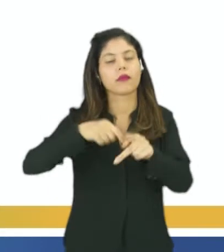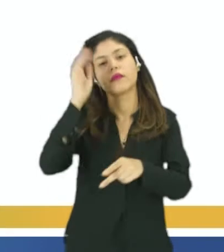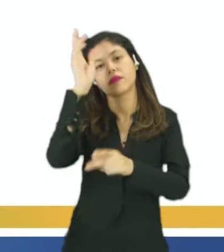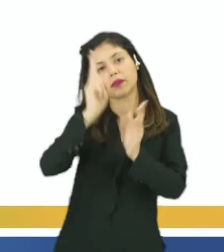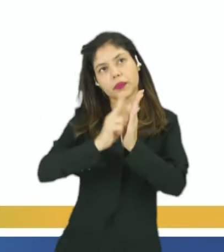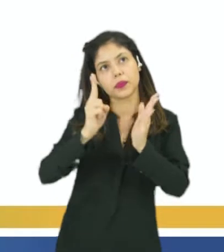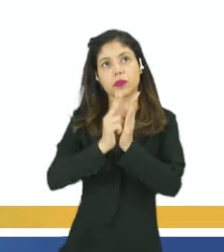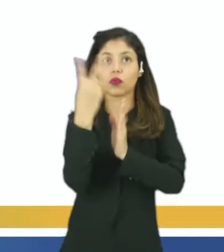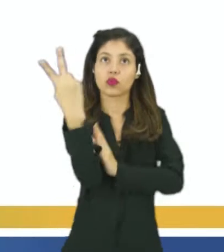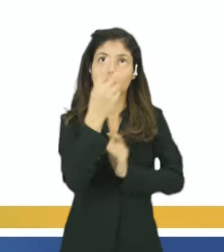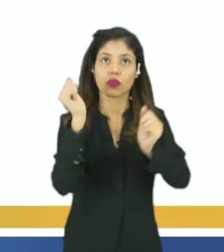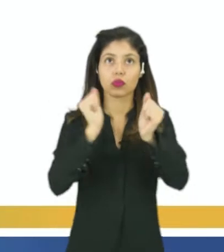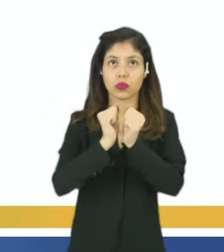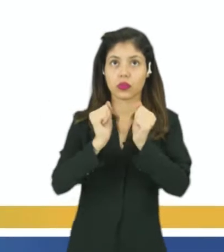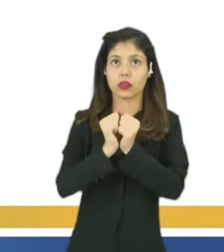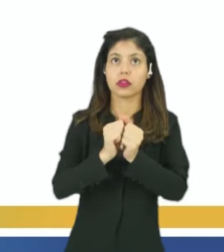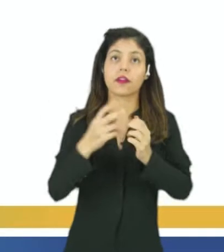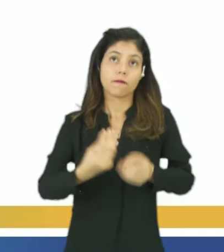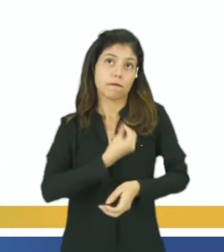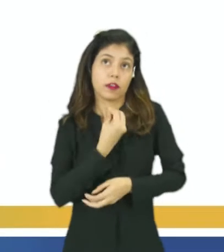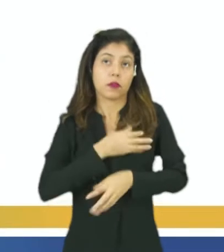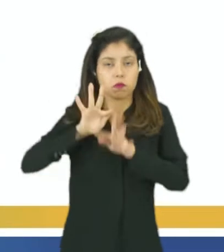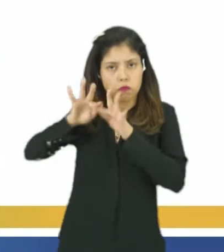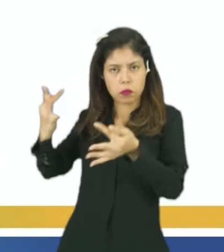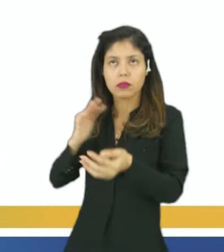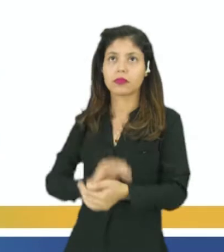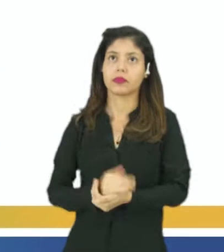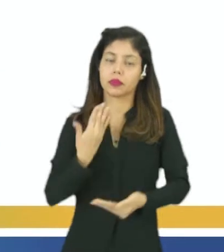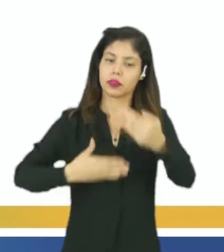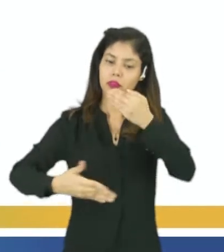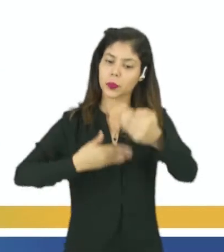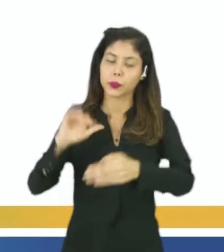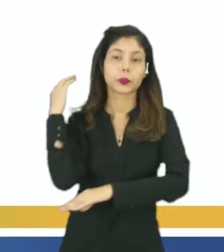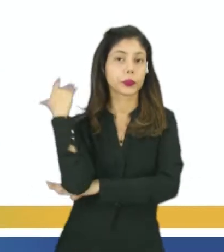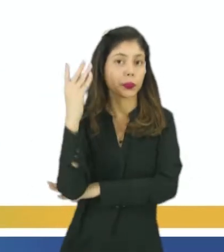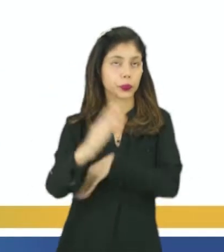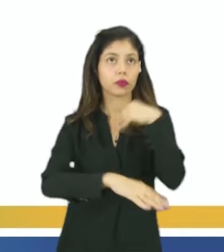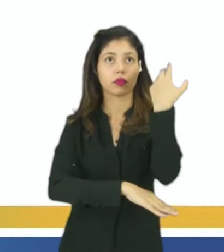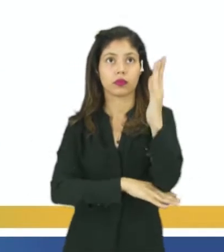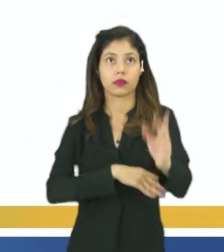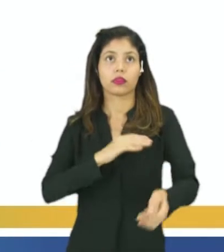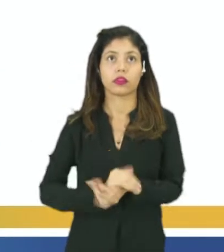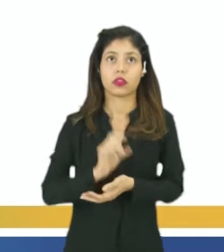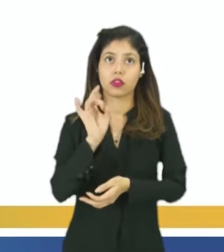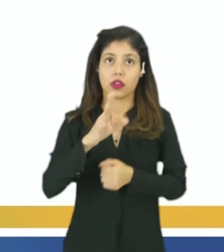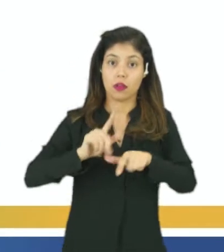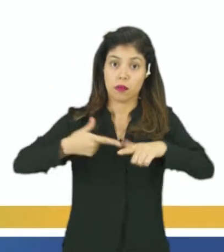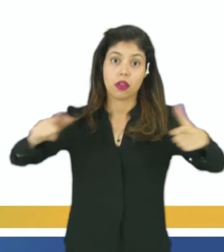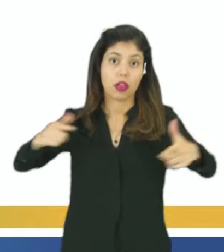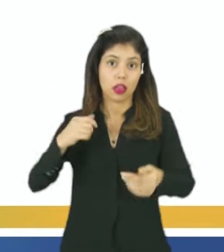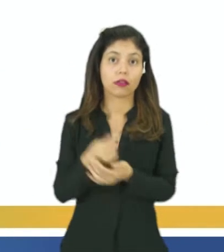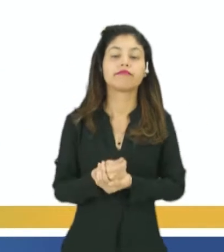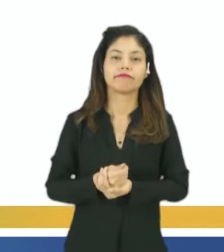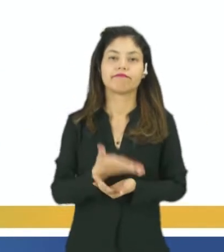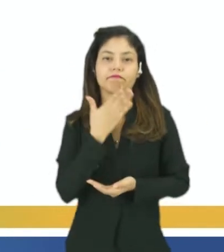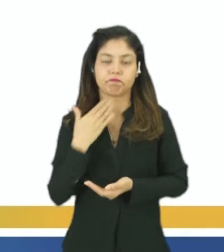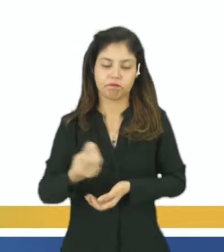Os dois grupos vivem de maneira simples e integrados à natureza, tirando a maior parte de seu